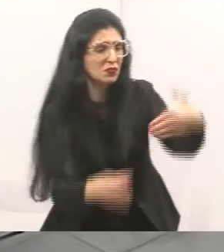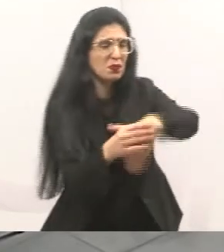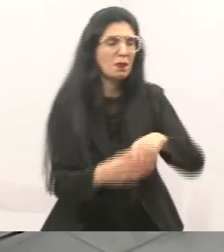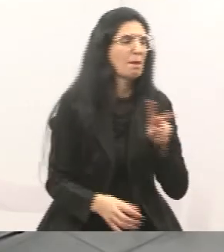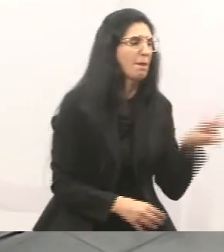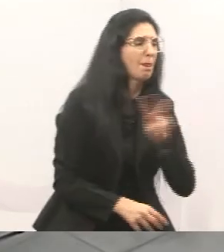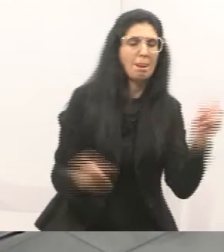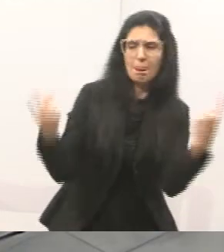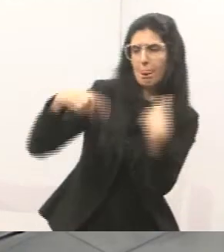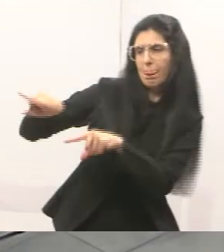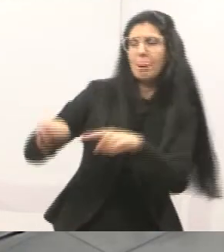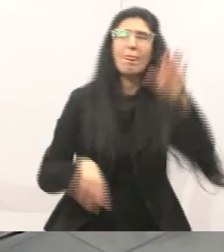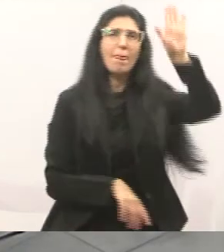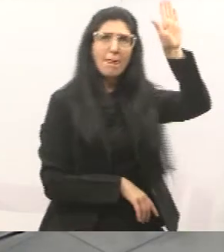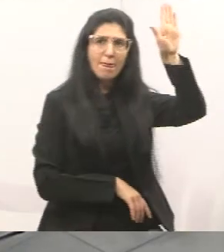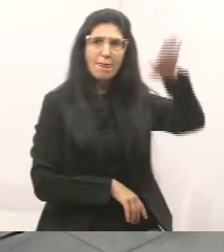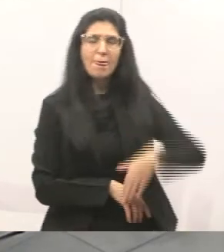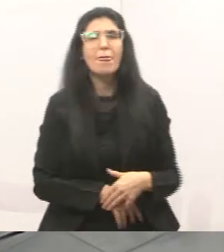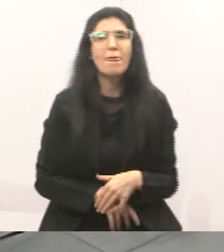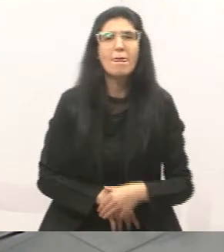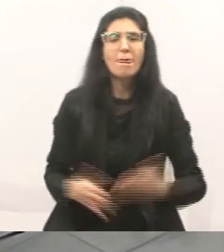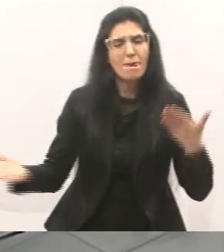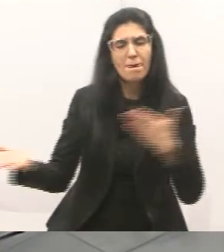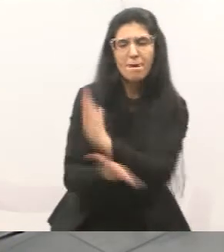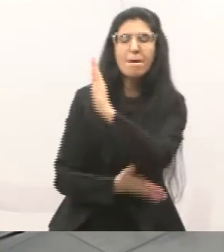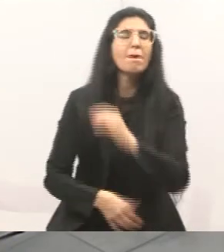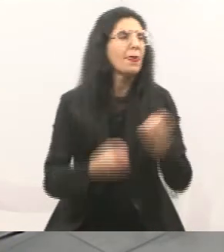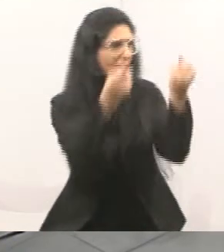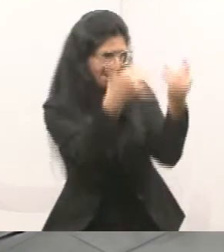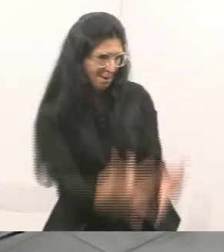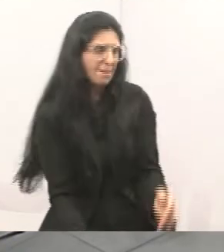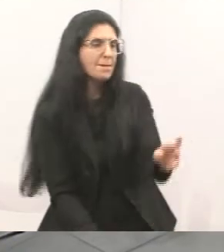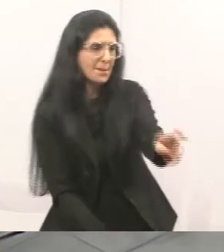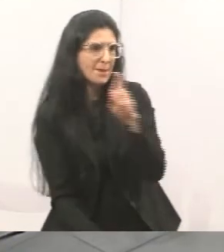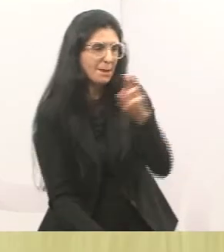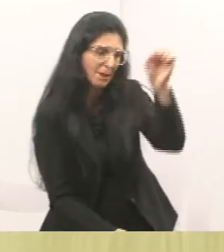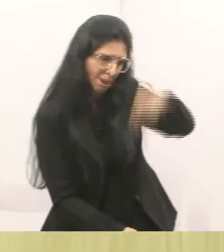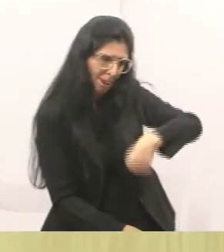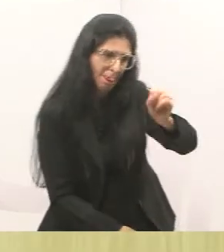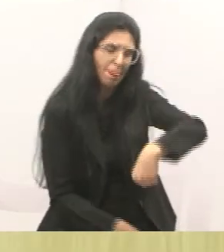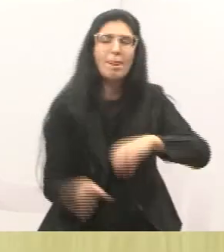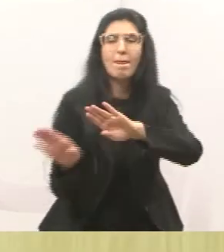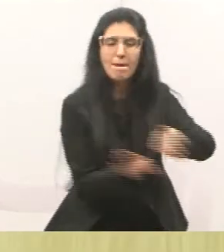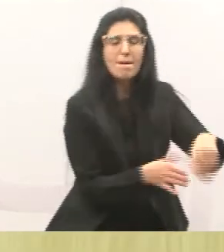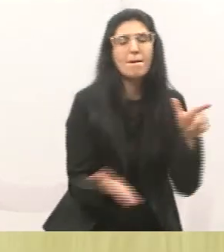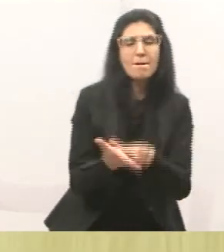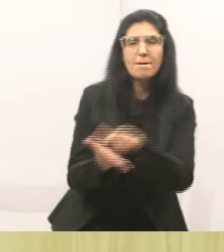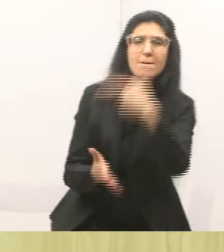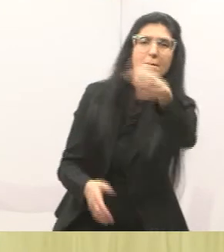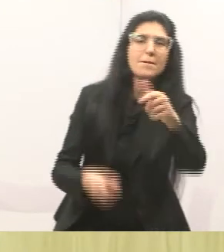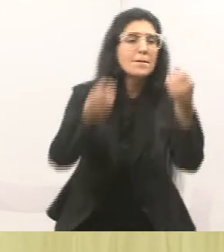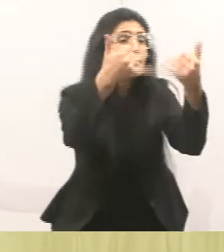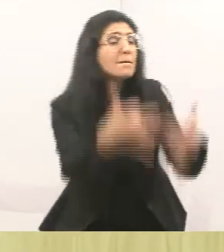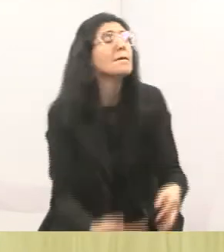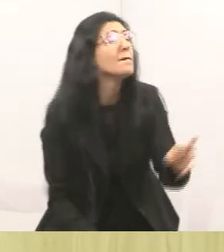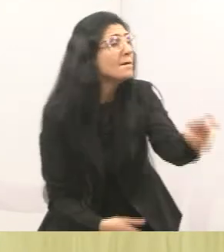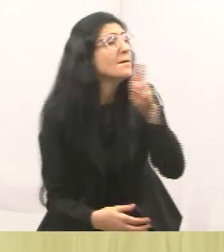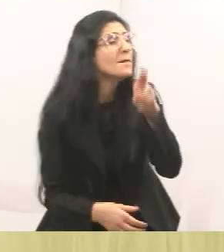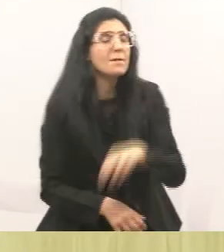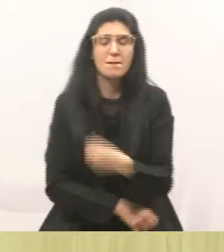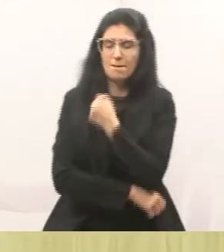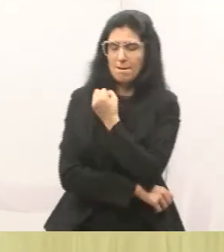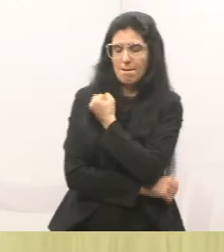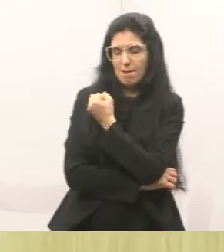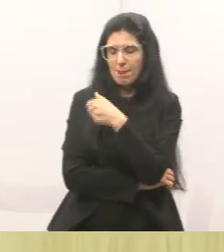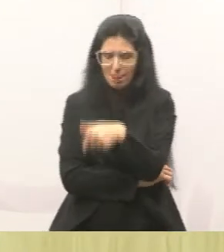contrários se manifestem levantando o braço. Pedido de informações aprovado. Próximo pedido de informações. Pedido de informação número 76.